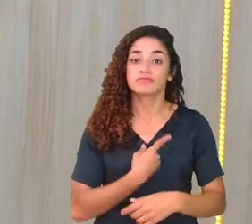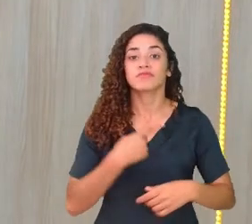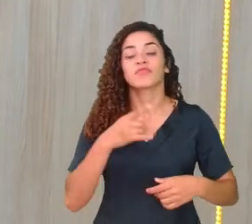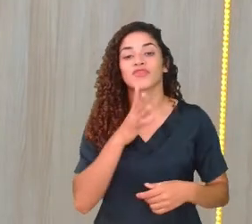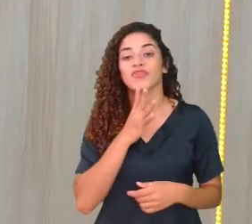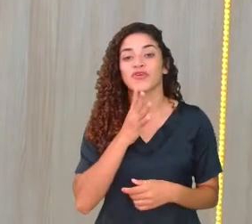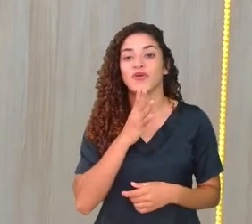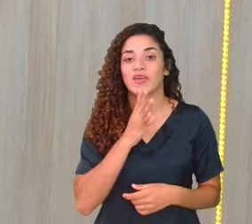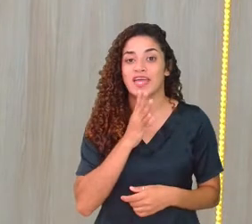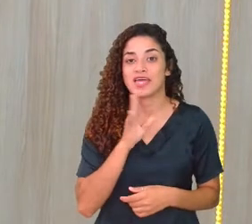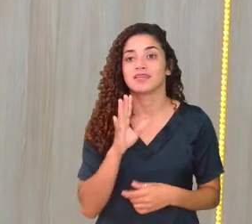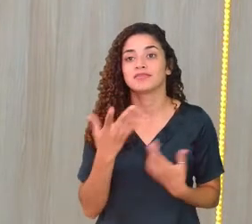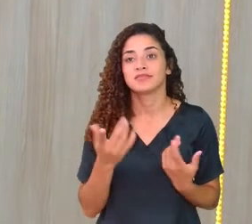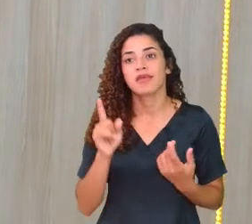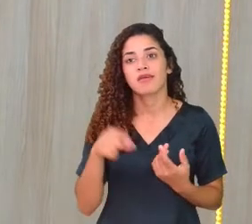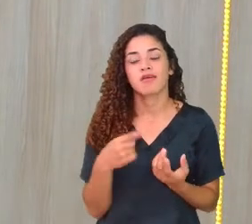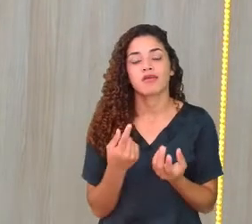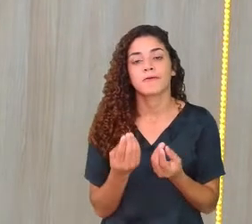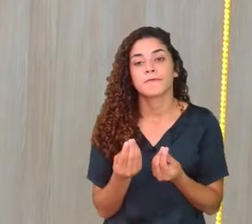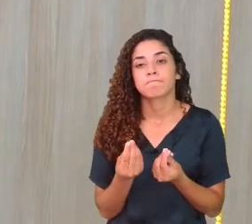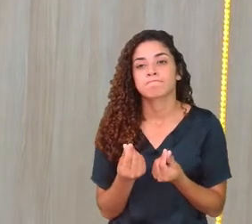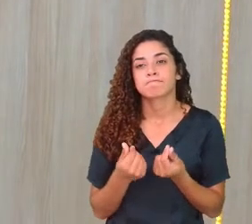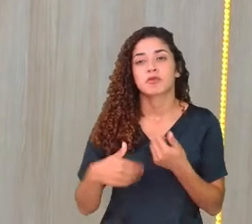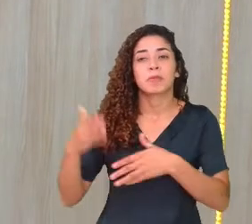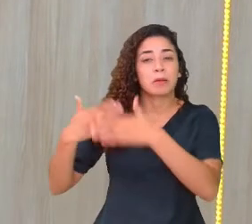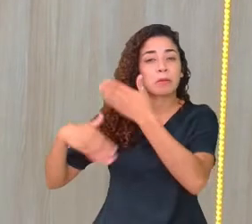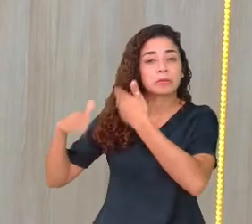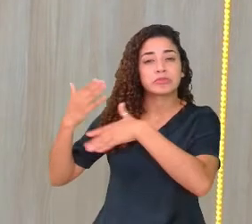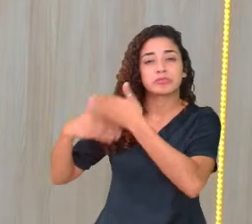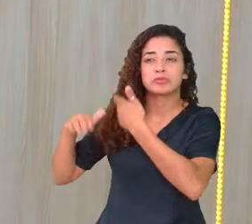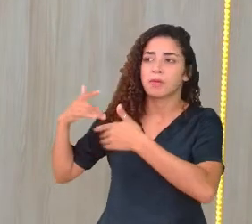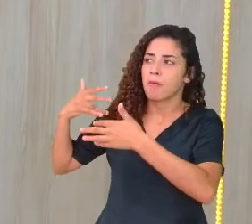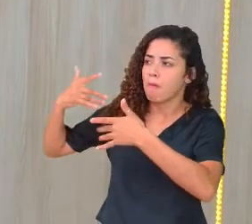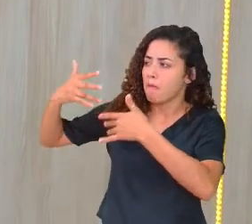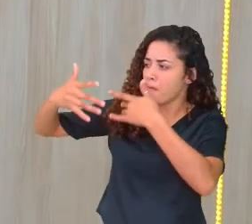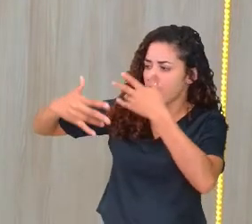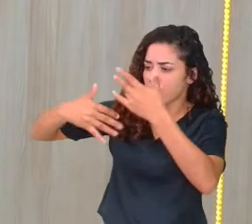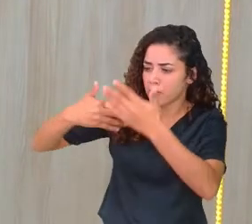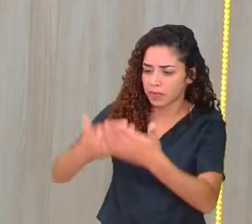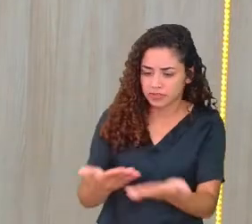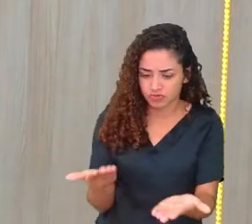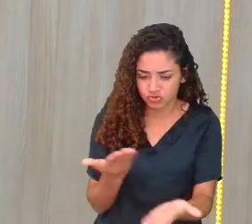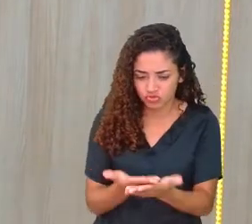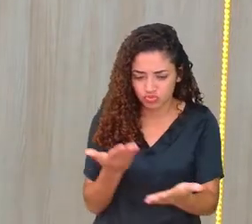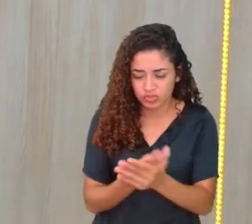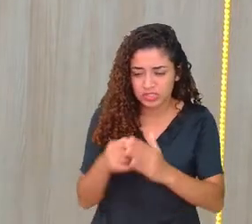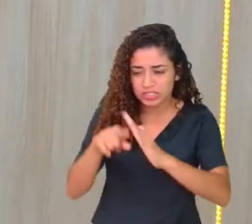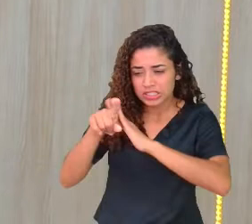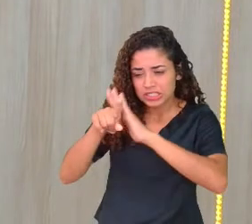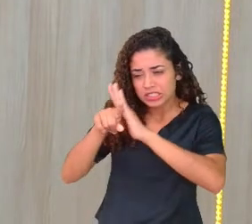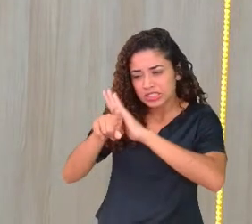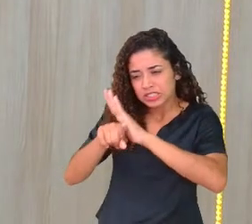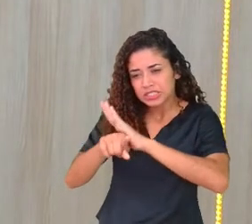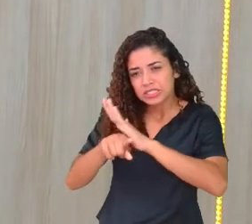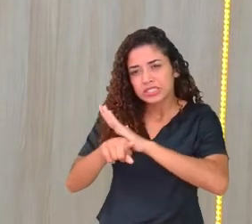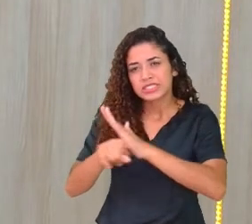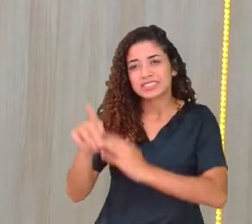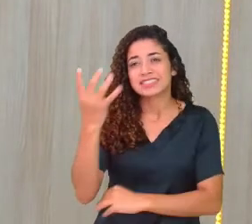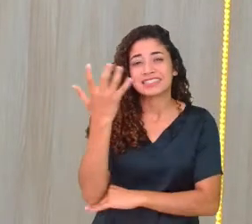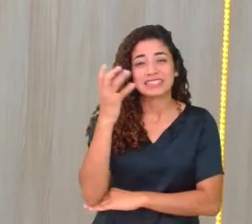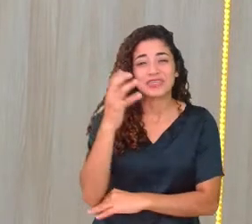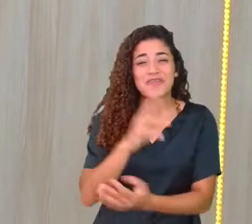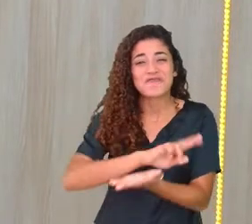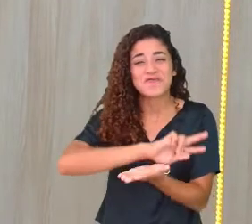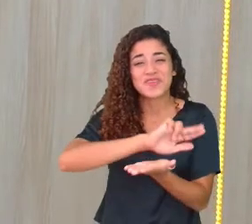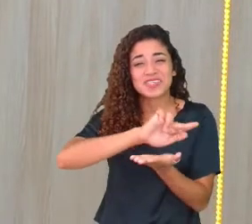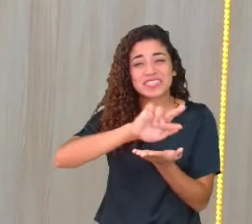hoje, ela foi fruto, gente, de longas pesquisas e trabalho incansável de um grande número de